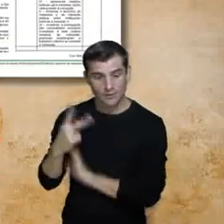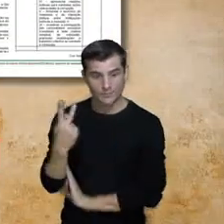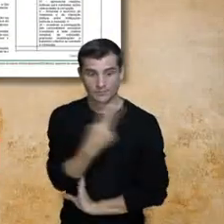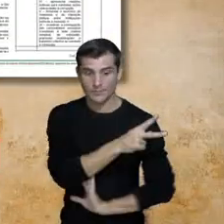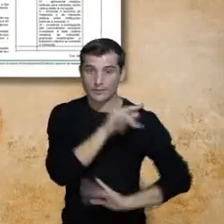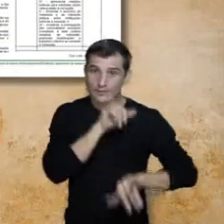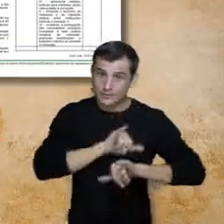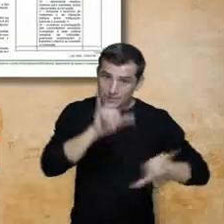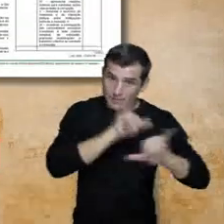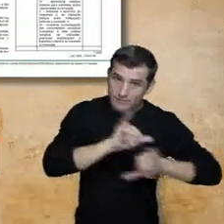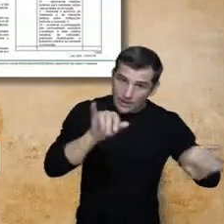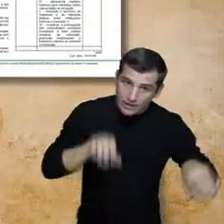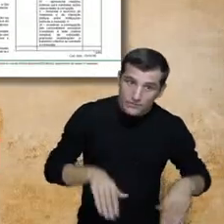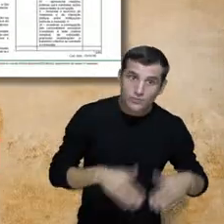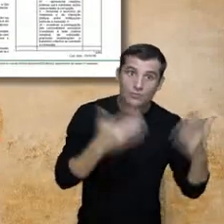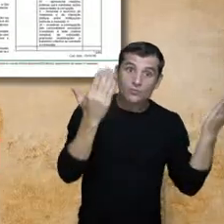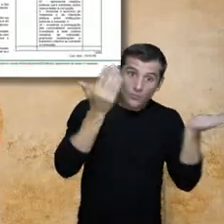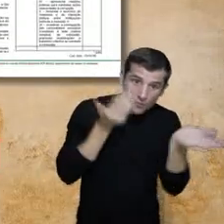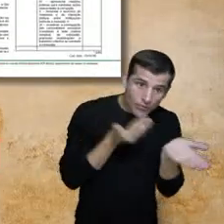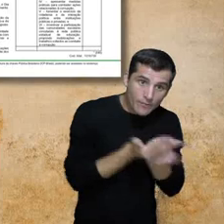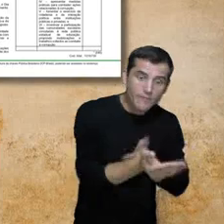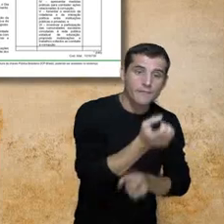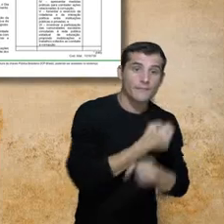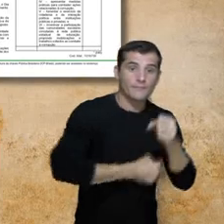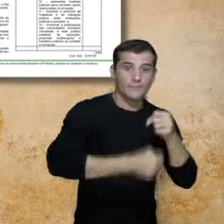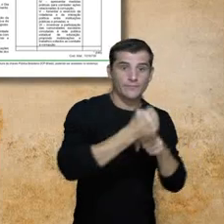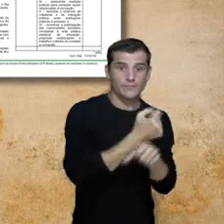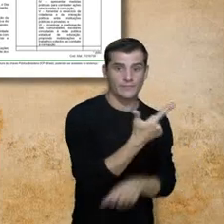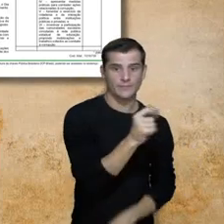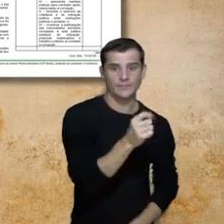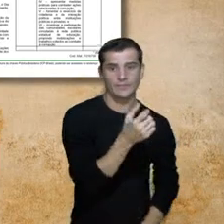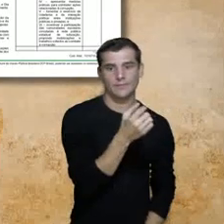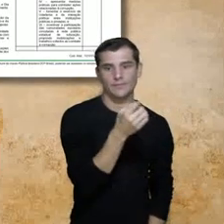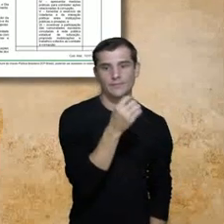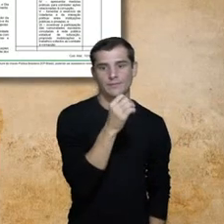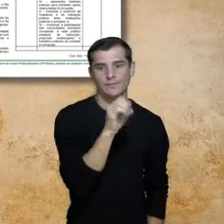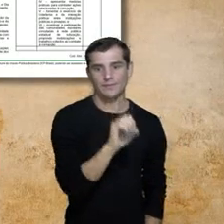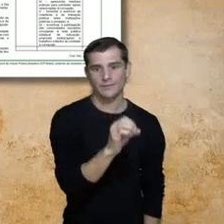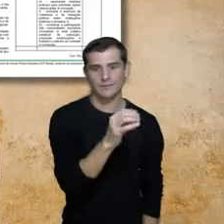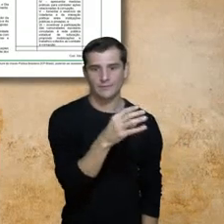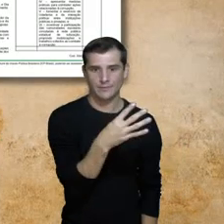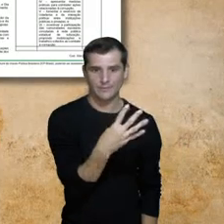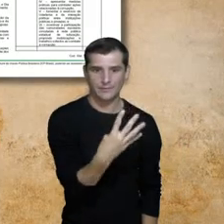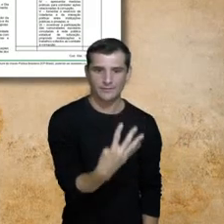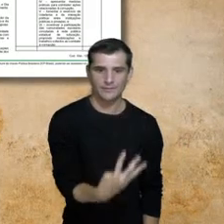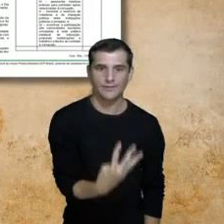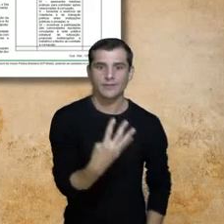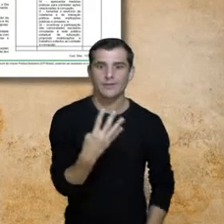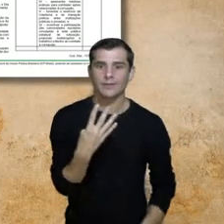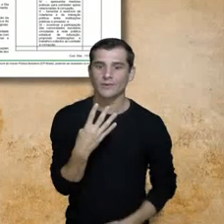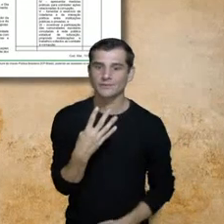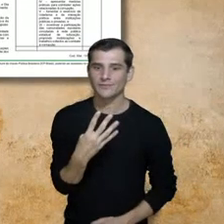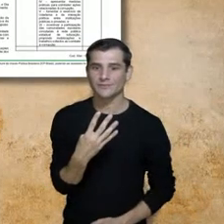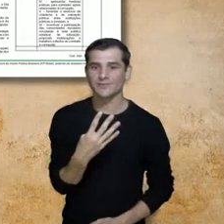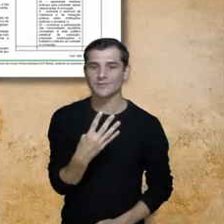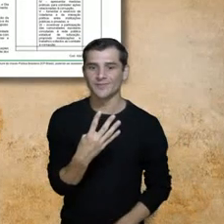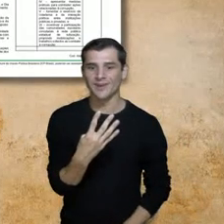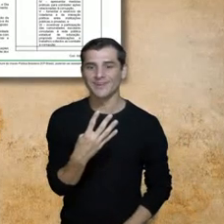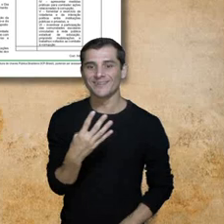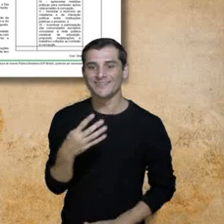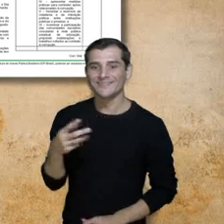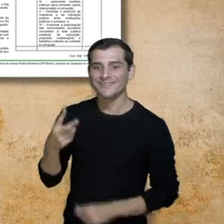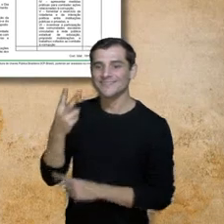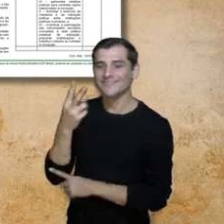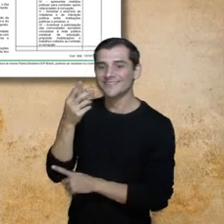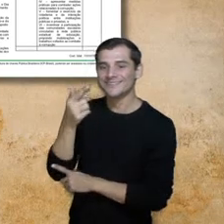em em em 2004 em 27 de Agosto de 2004 em Chapecó o dia Estadual de